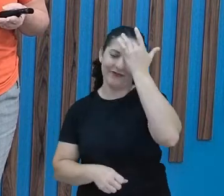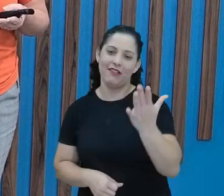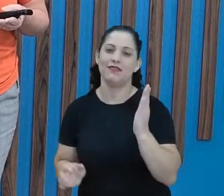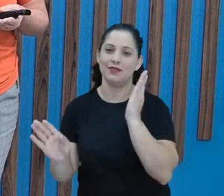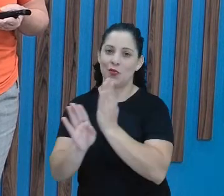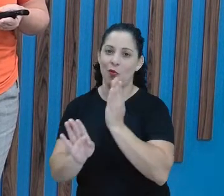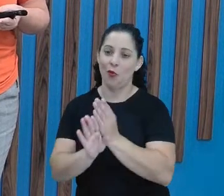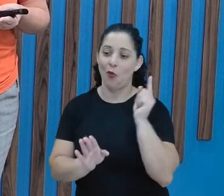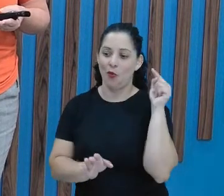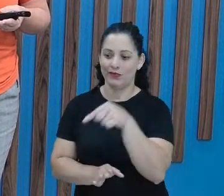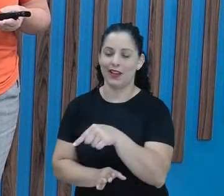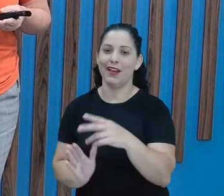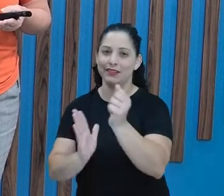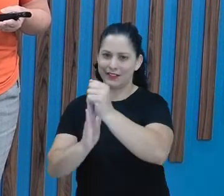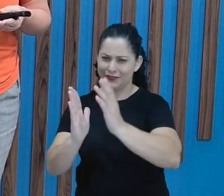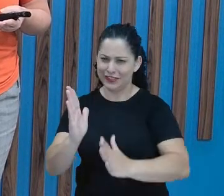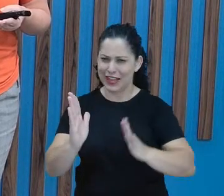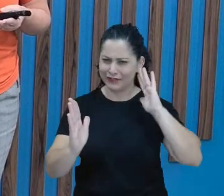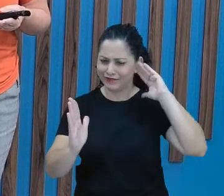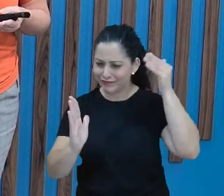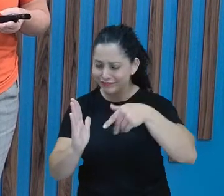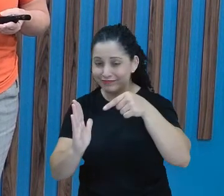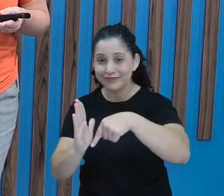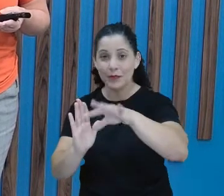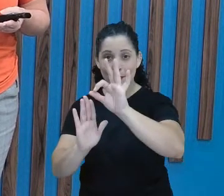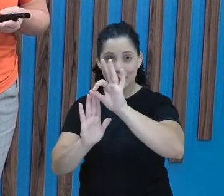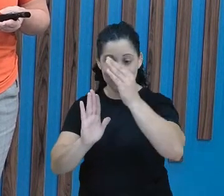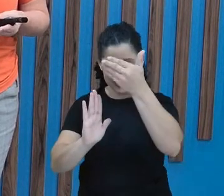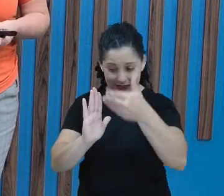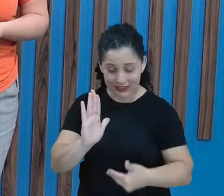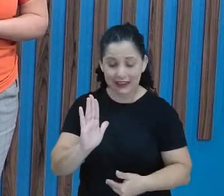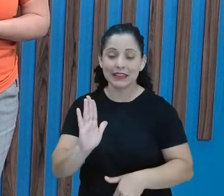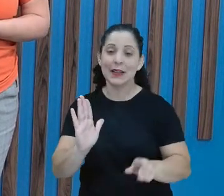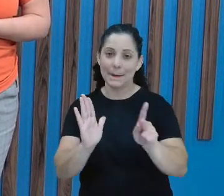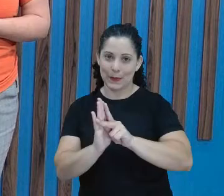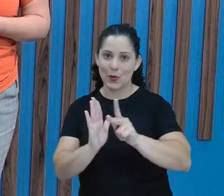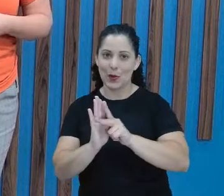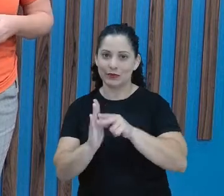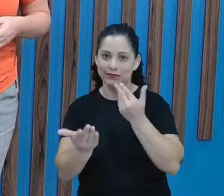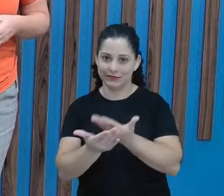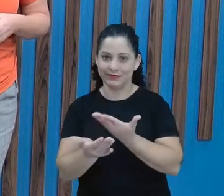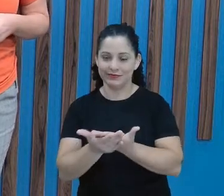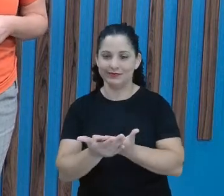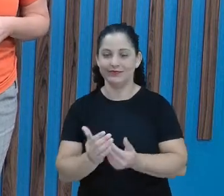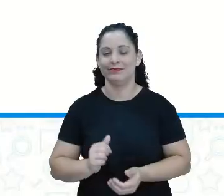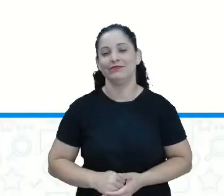localizar aquela atividade específica ali do dia, daquele dia.